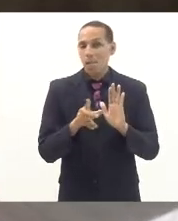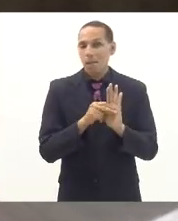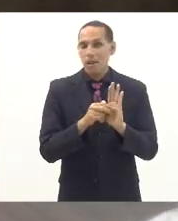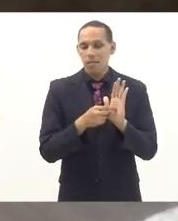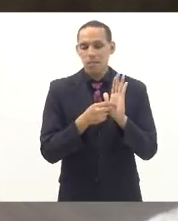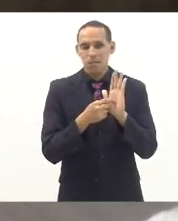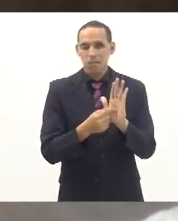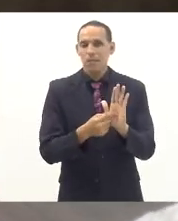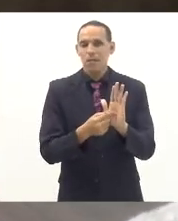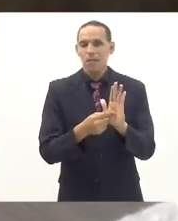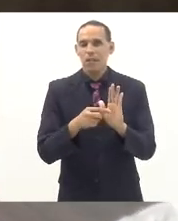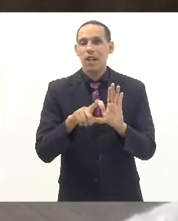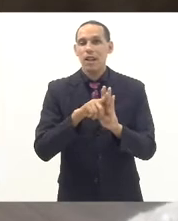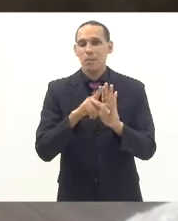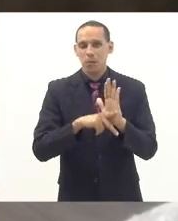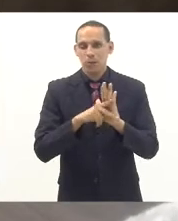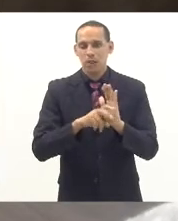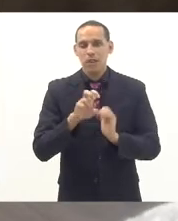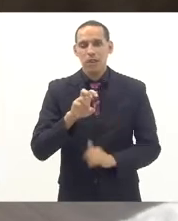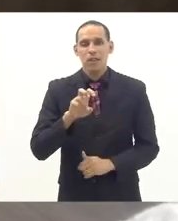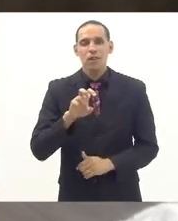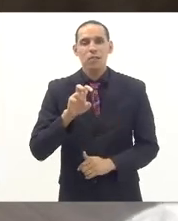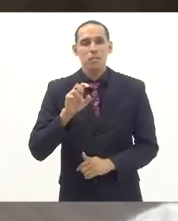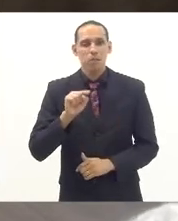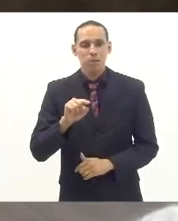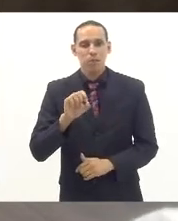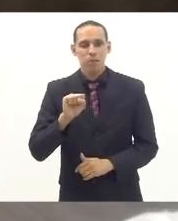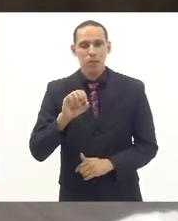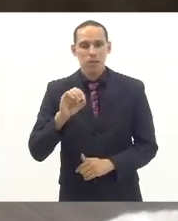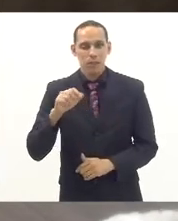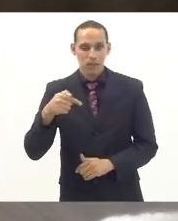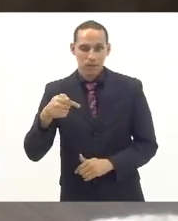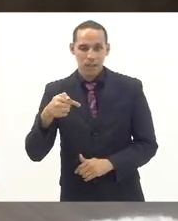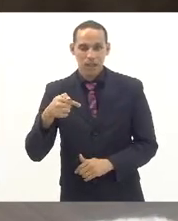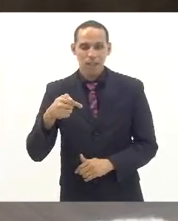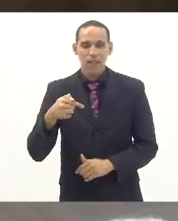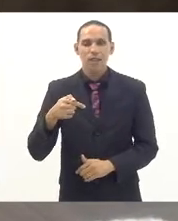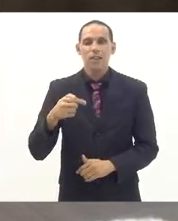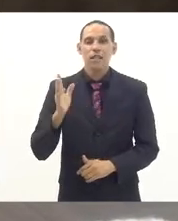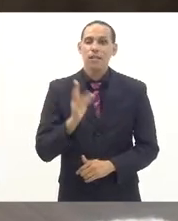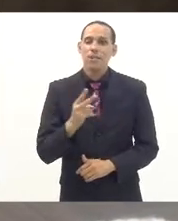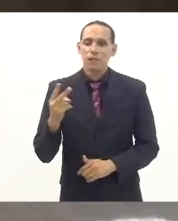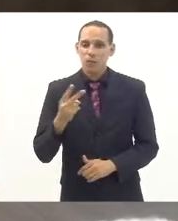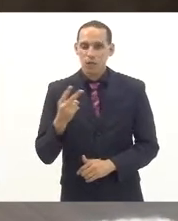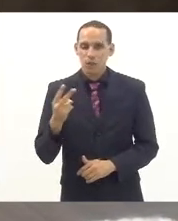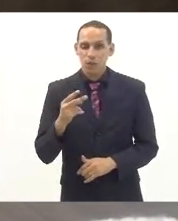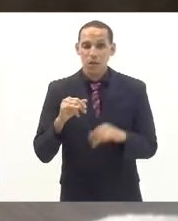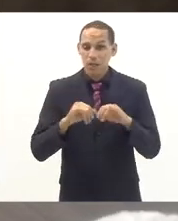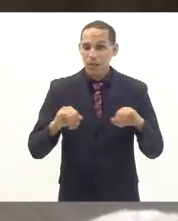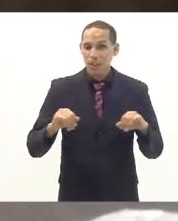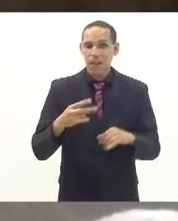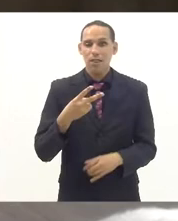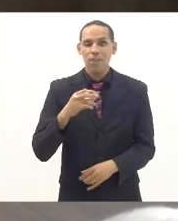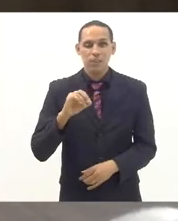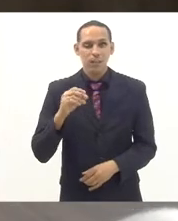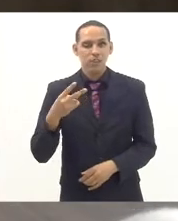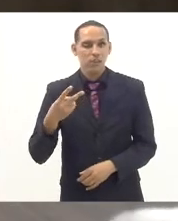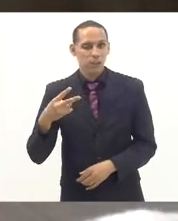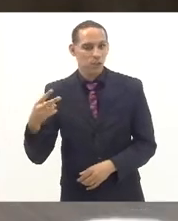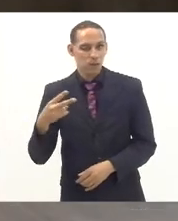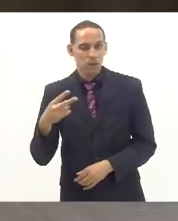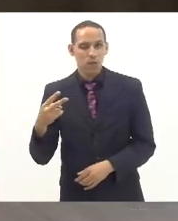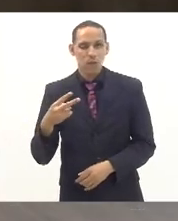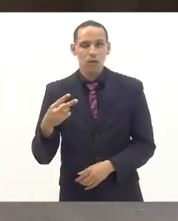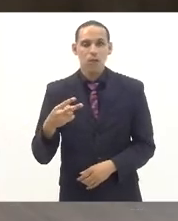serem apresentadas ao projeto de lei 5.807 de 22 mensagem 20 de 22 do Poder